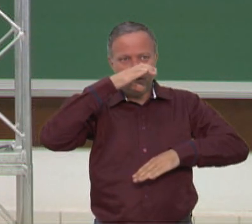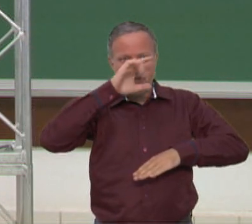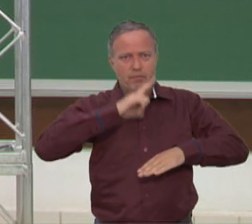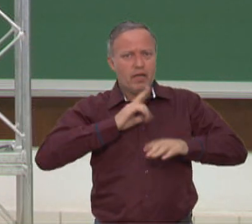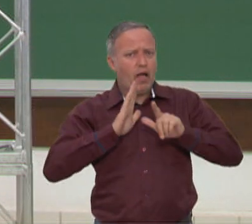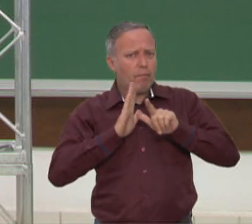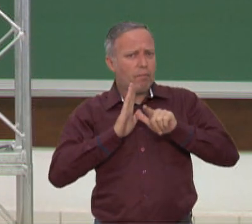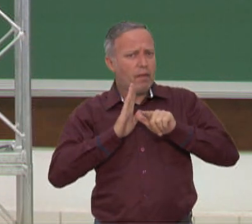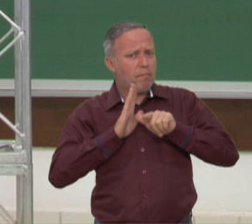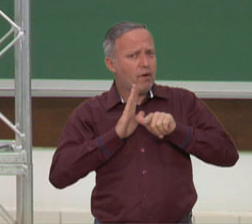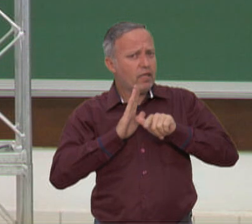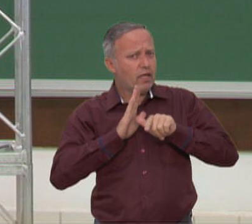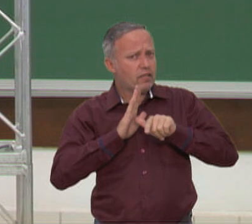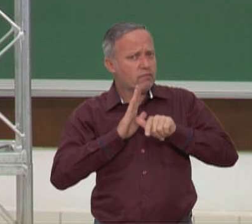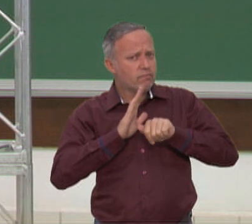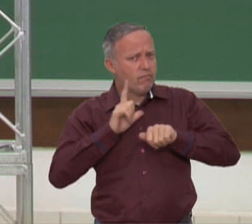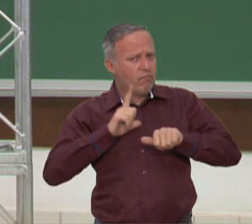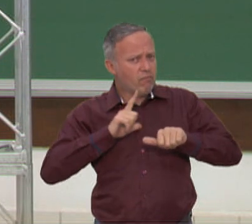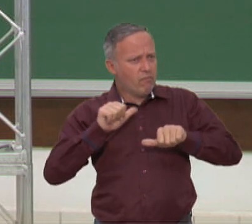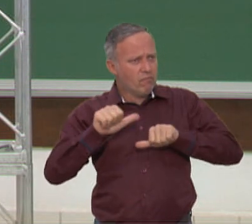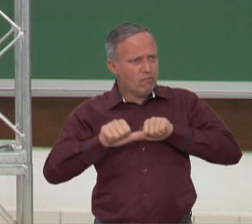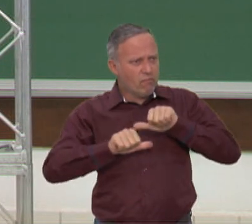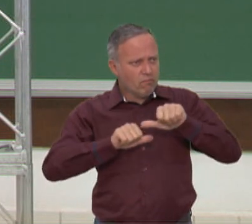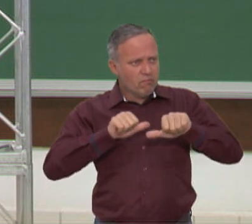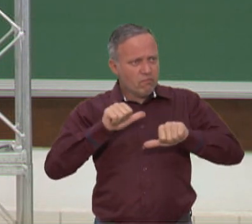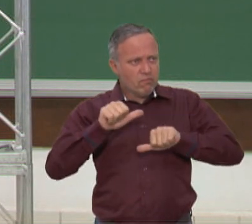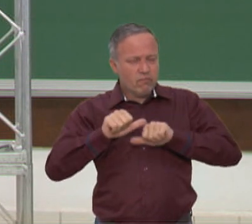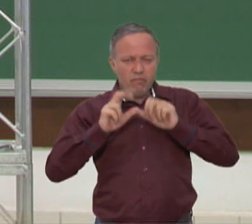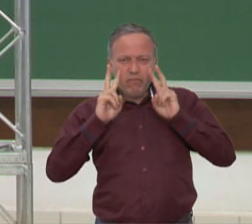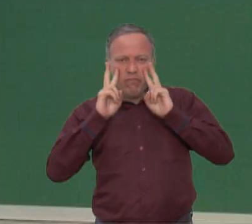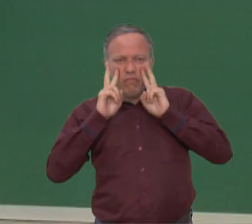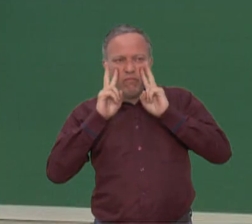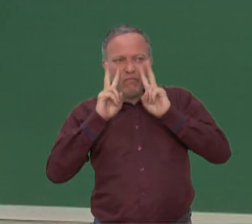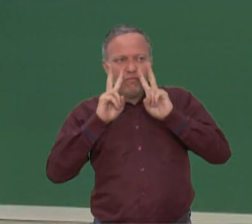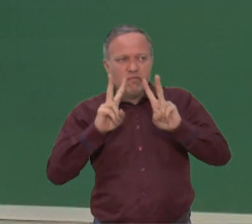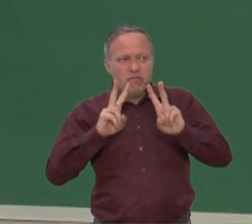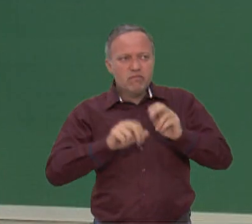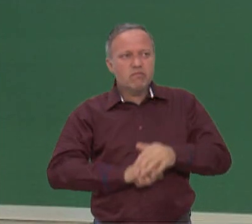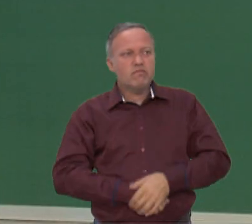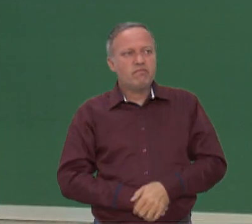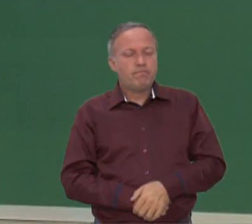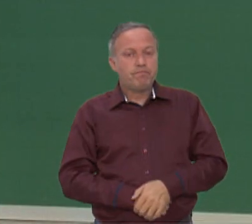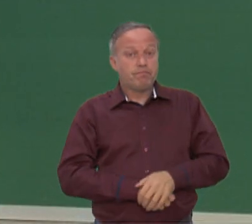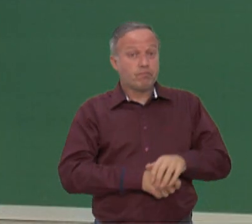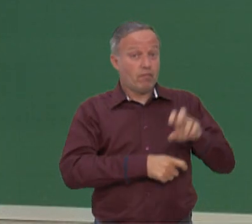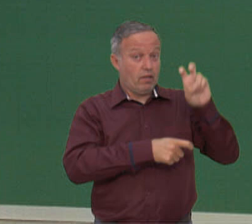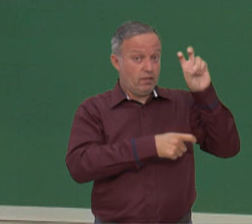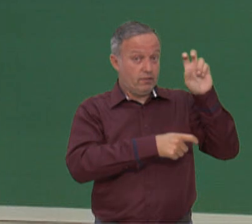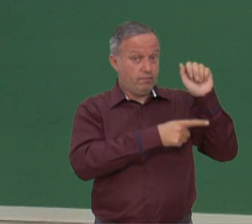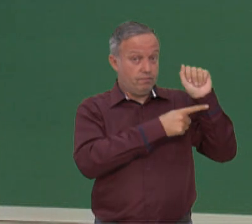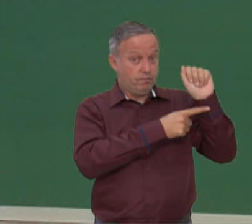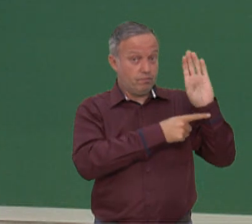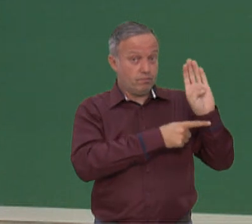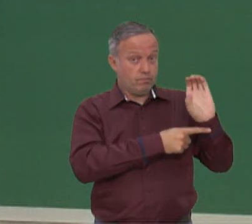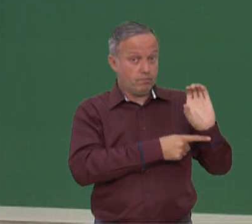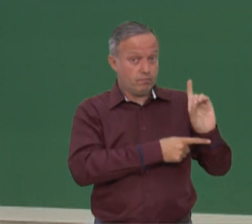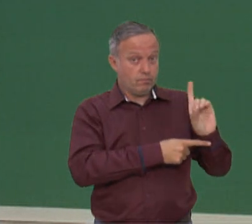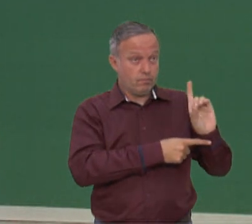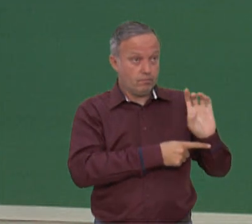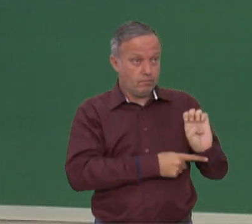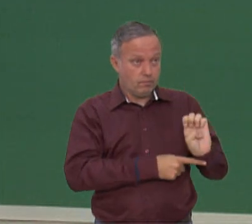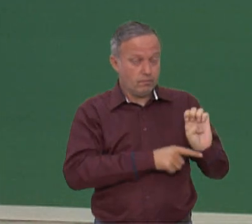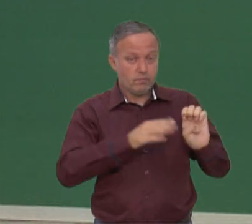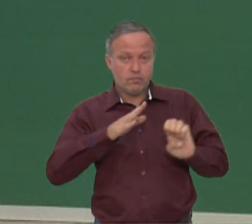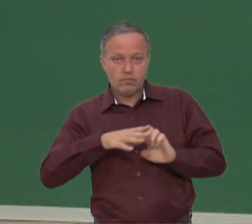demorar mais tempo para estar fazendo essas mudanças. Me acompanhe na tela. Temos aqui então, desses 5 componentes, ali o que tem maior